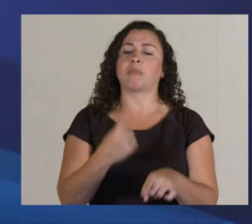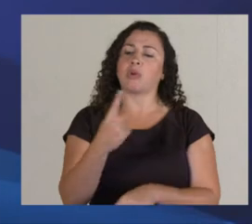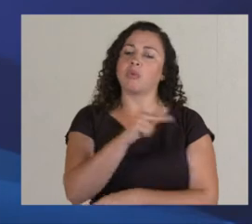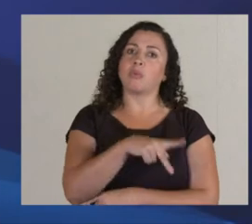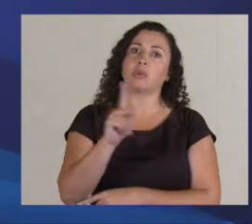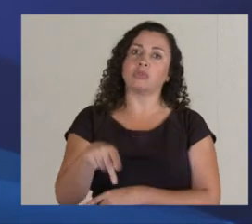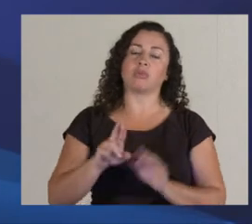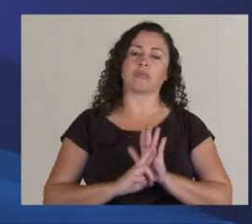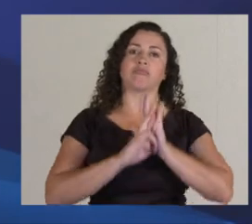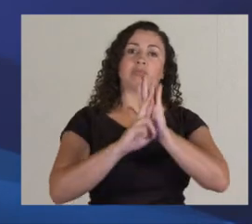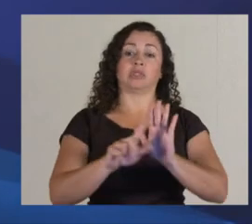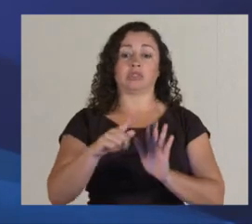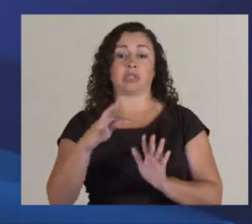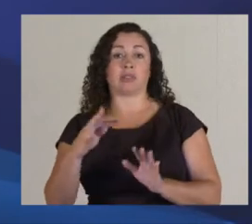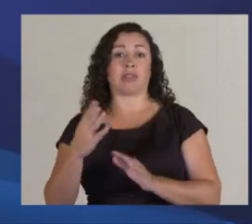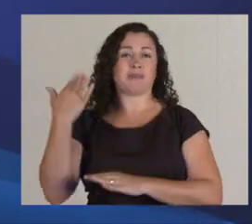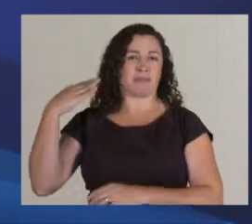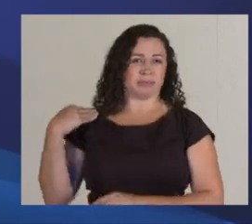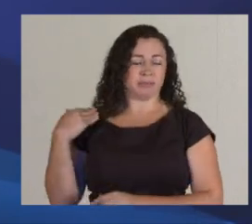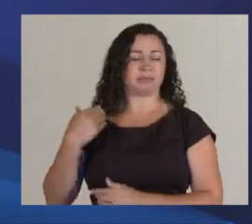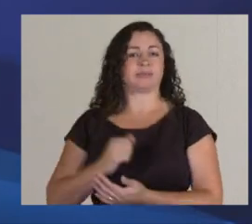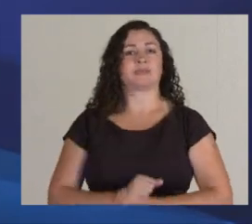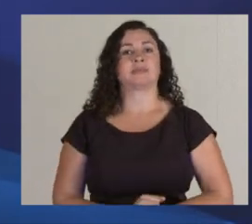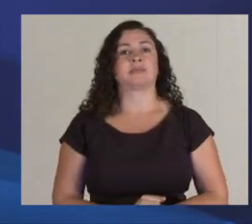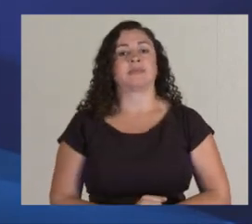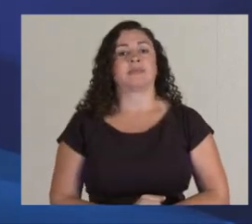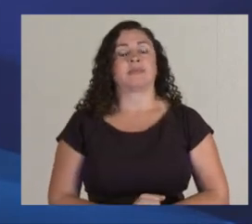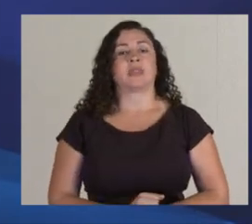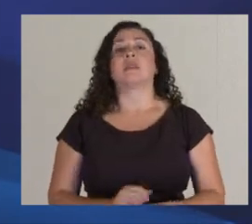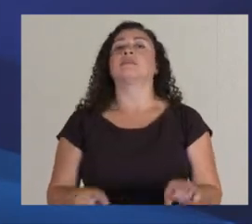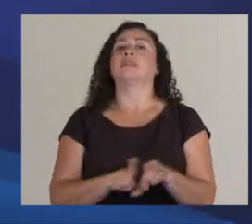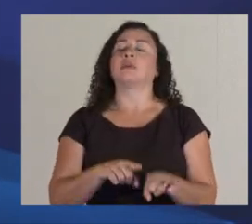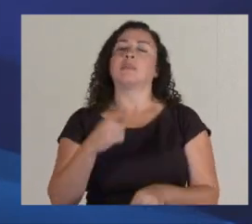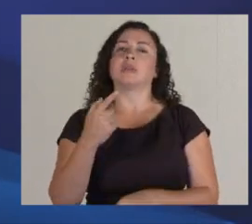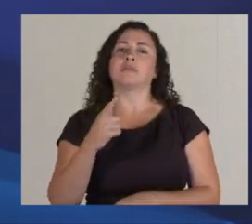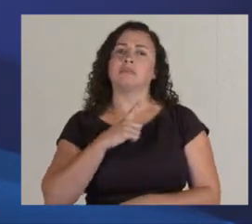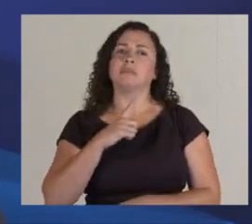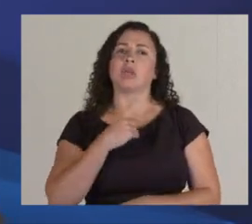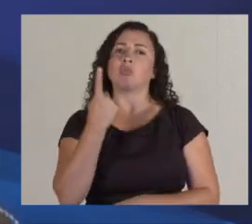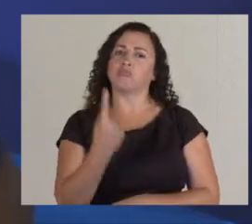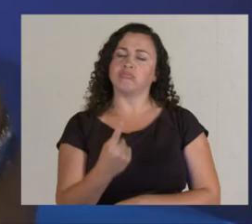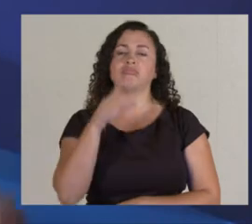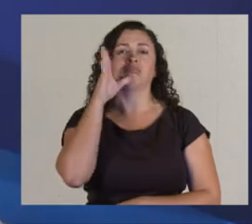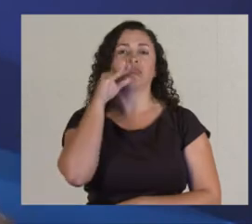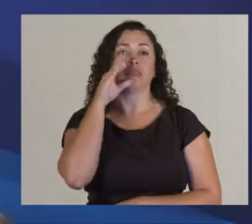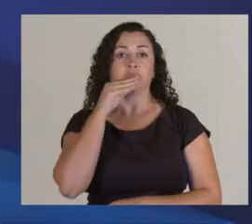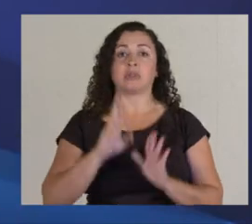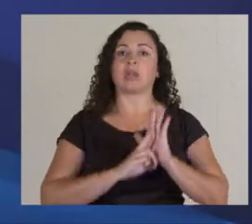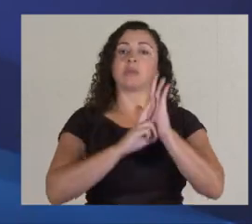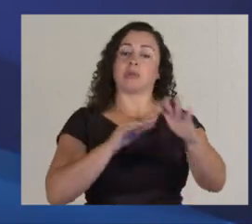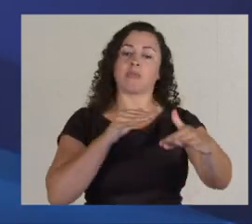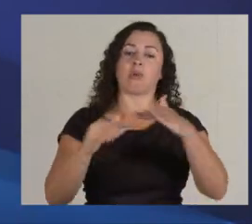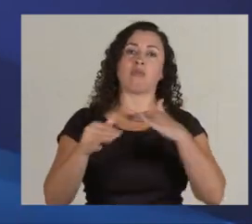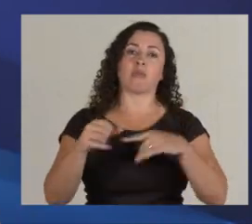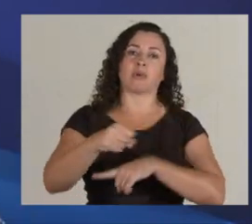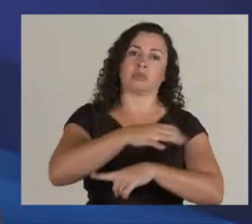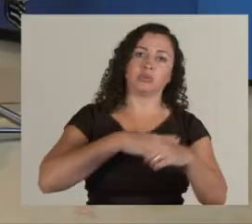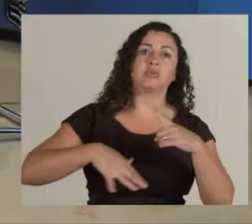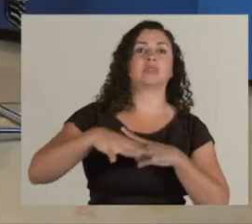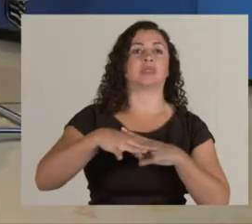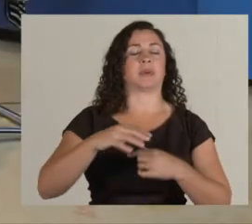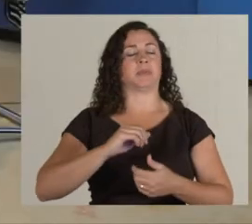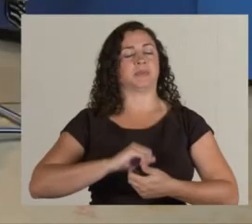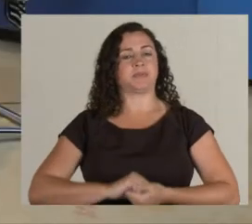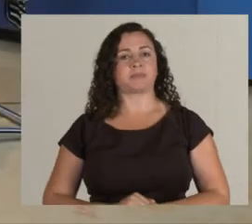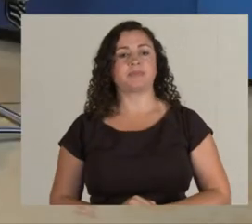que representou o GT anterior. E outro funcionário, e mais um representante do movimento social, e